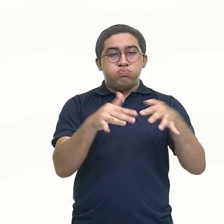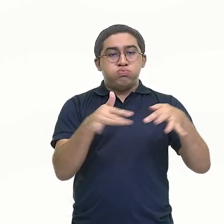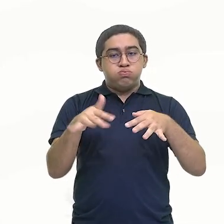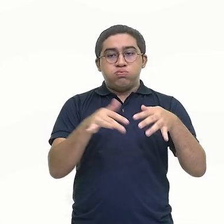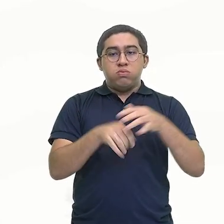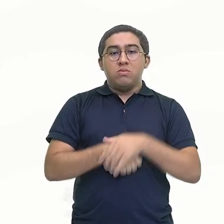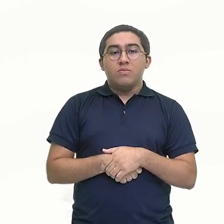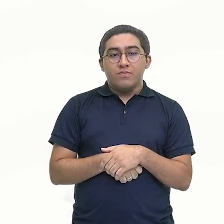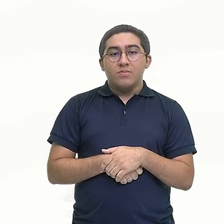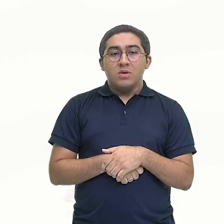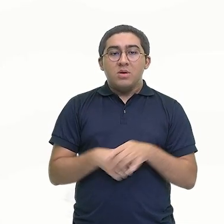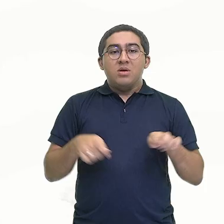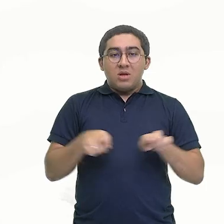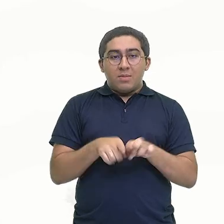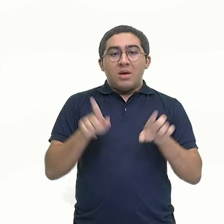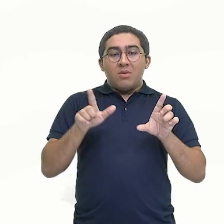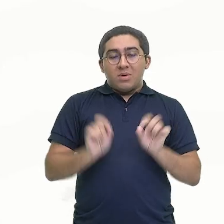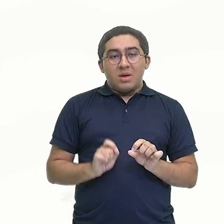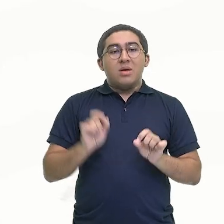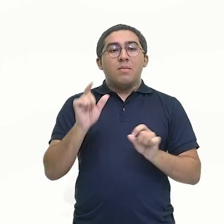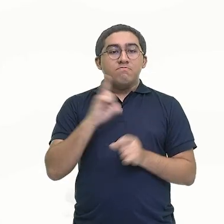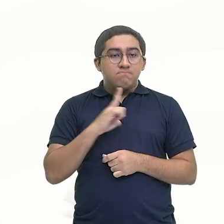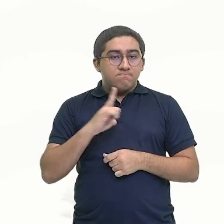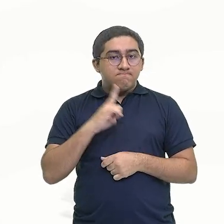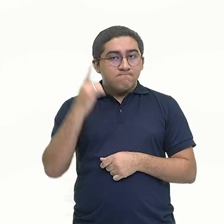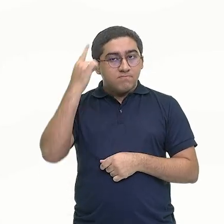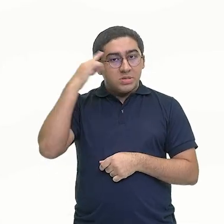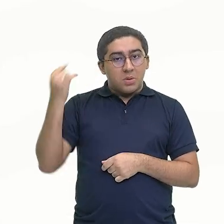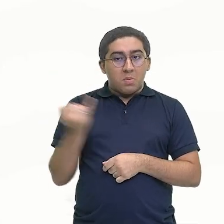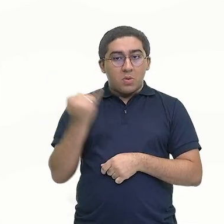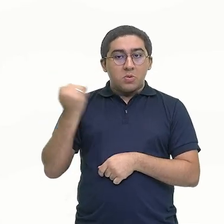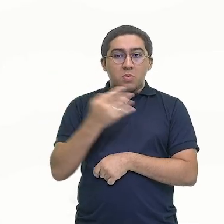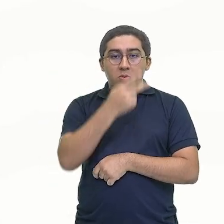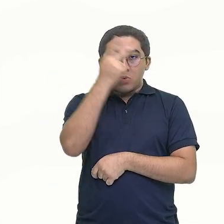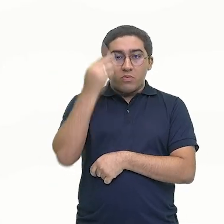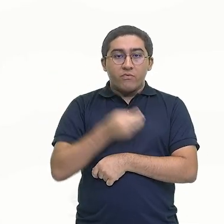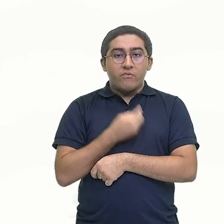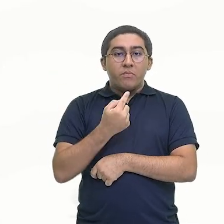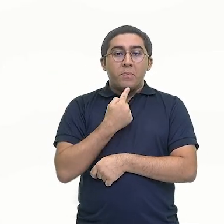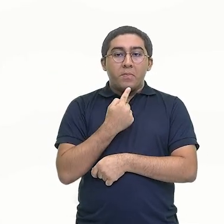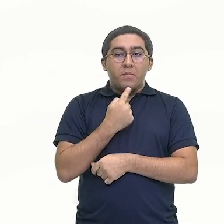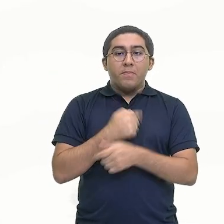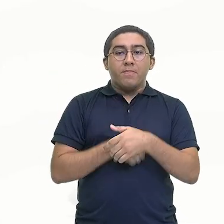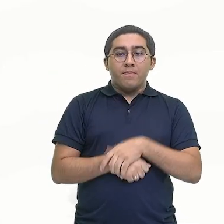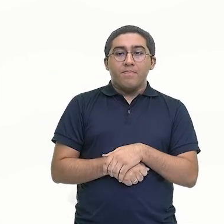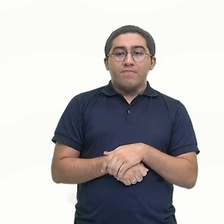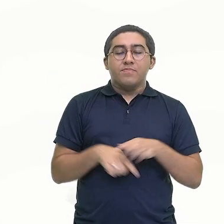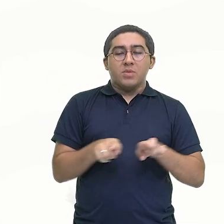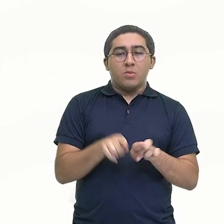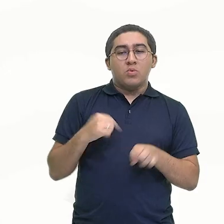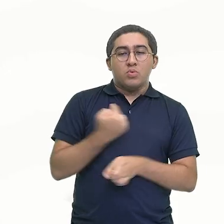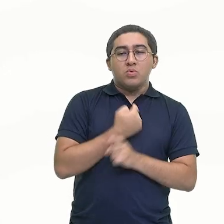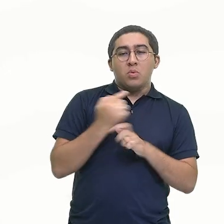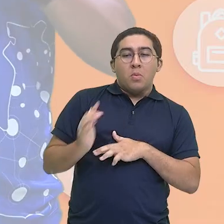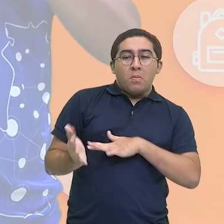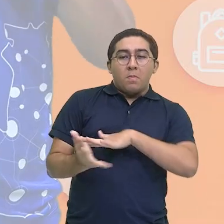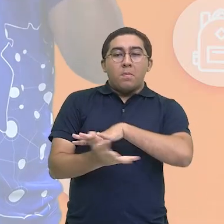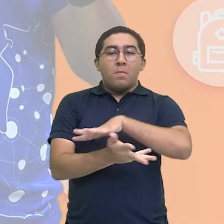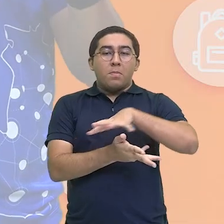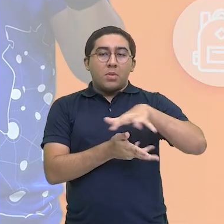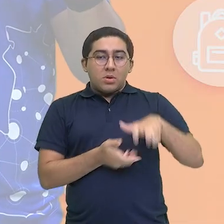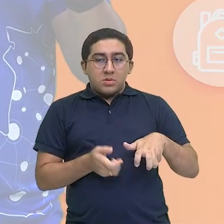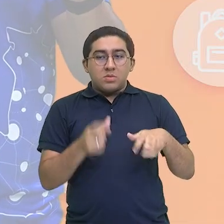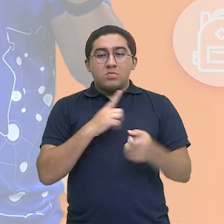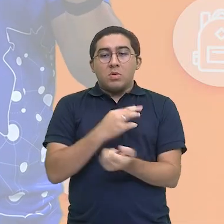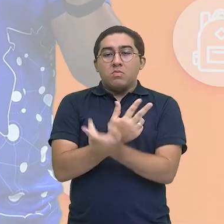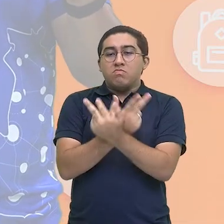importante para as pessoas que vivem lá. Pessoal, o nosso planeta, ele é muito variado, né? Ele tem ali